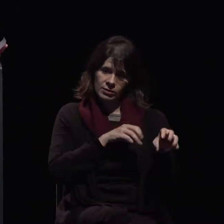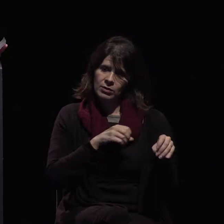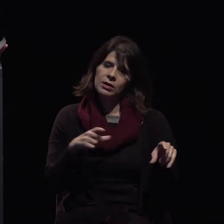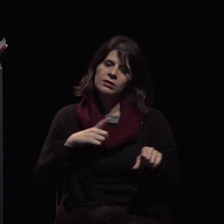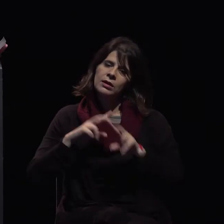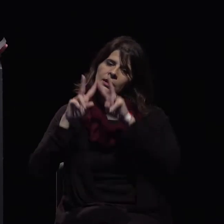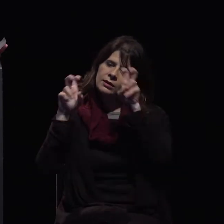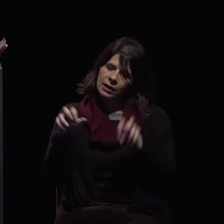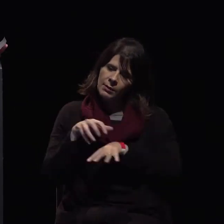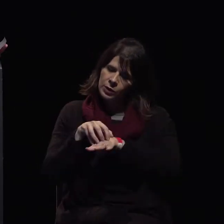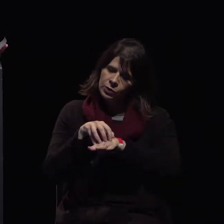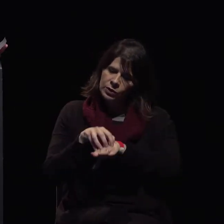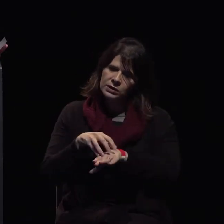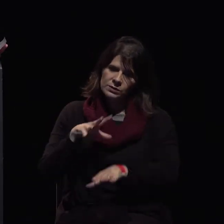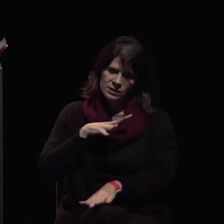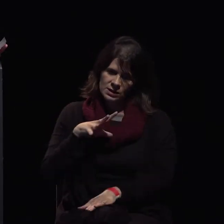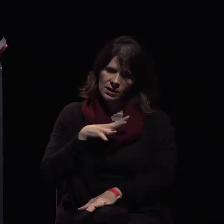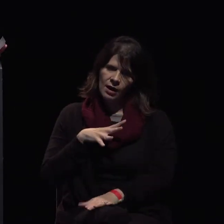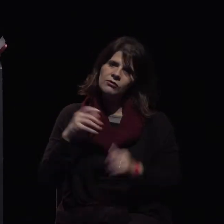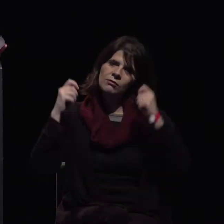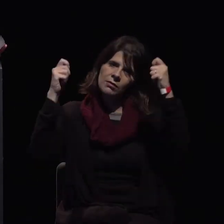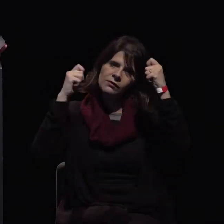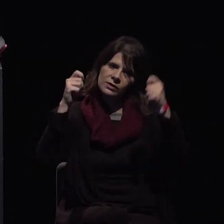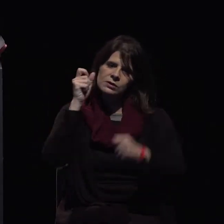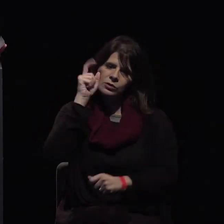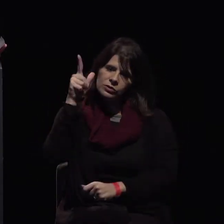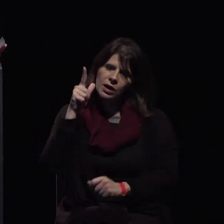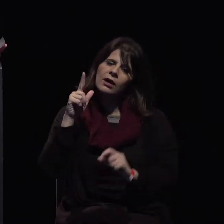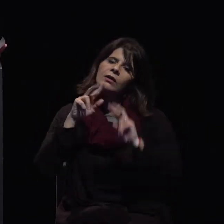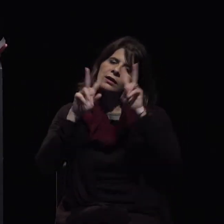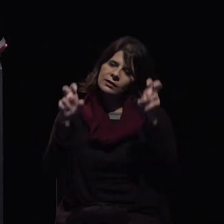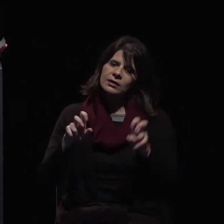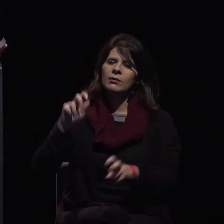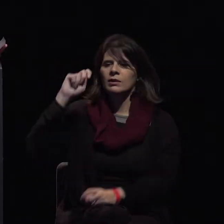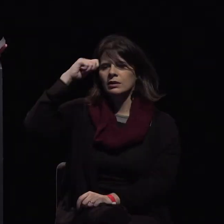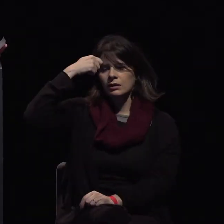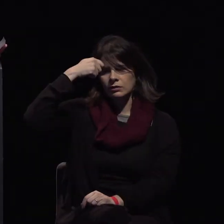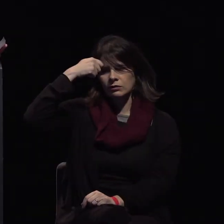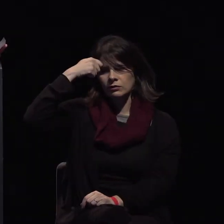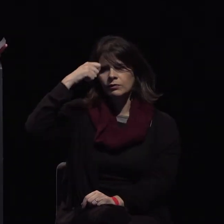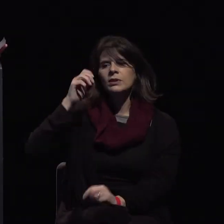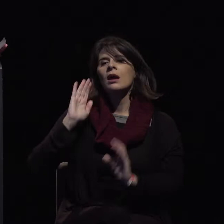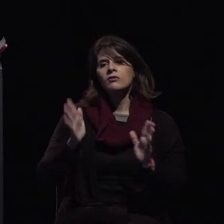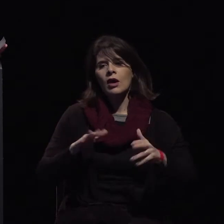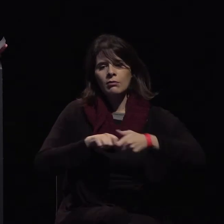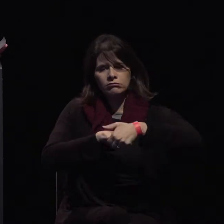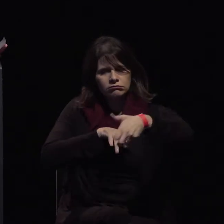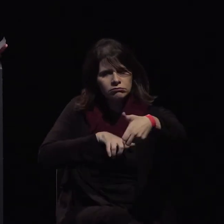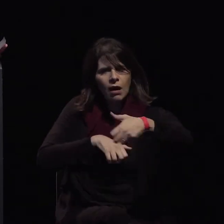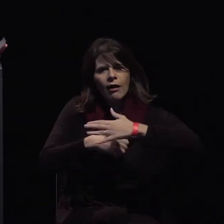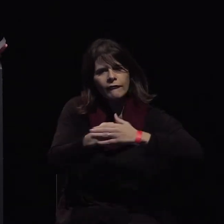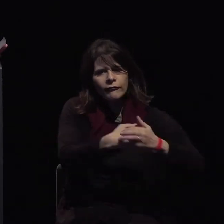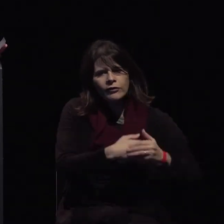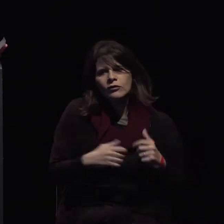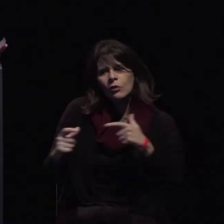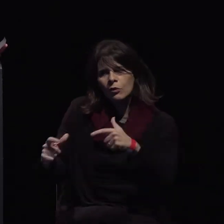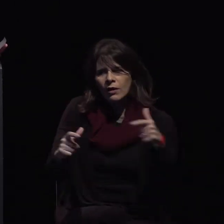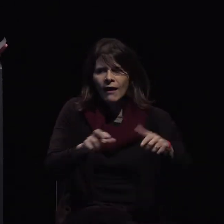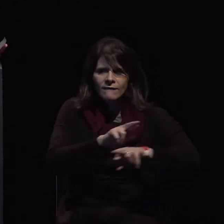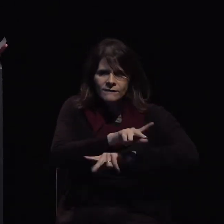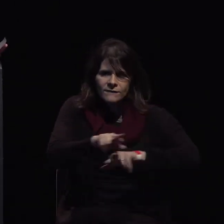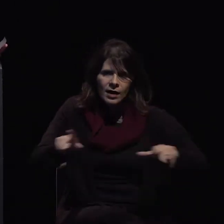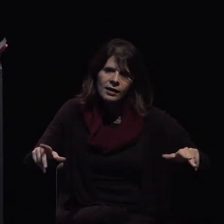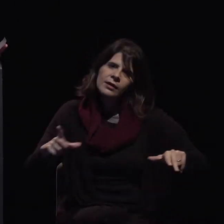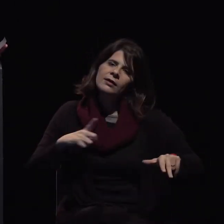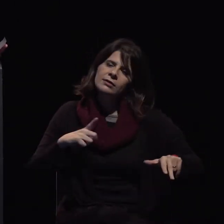cidade, manifestações culturais e negritude. Já criou mapas afetivos com diversos lugares, com adolescentes